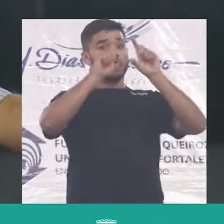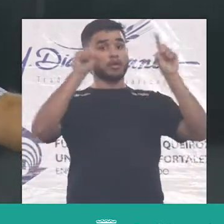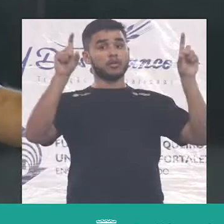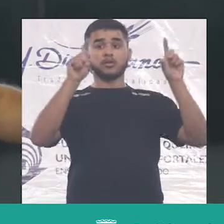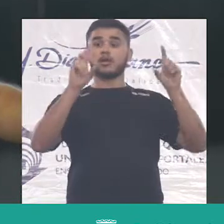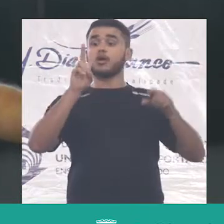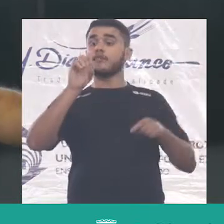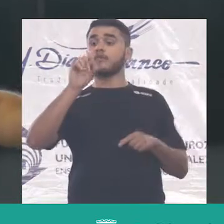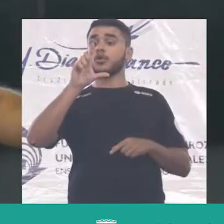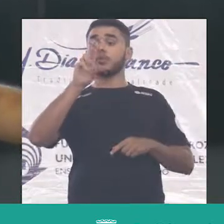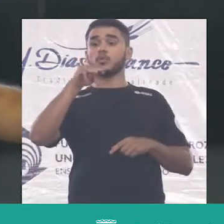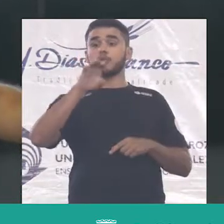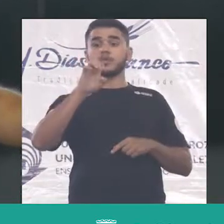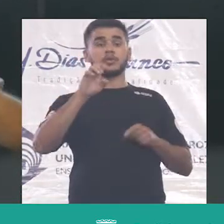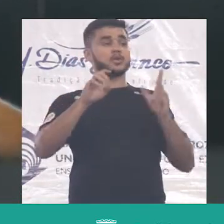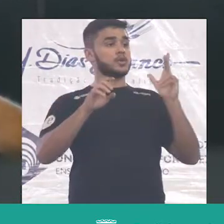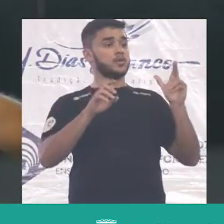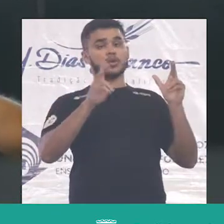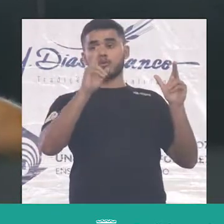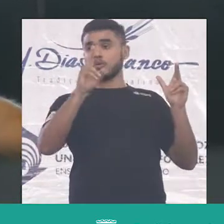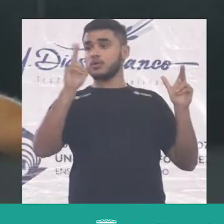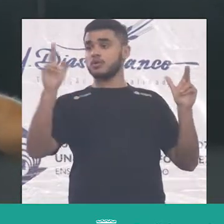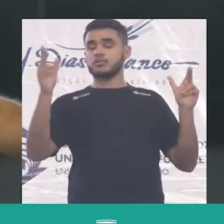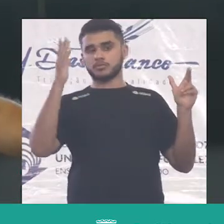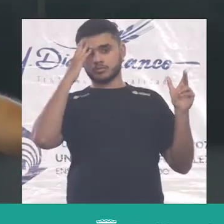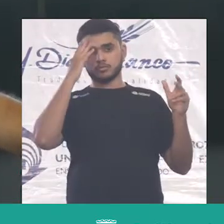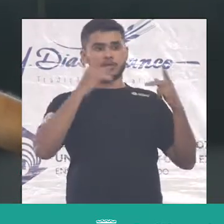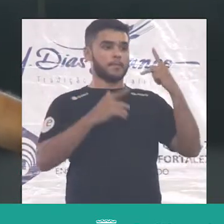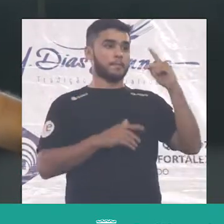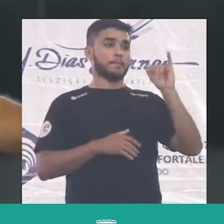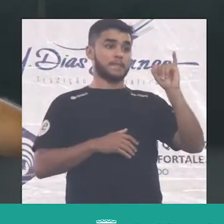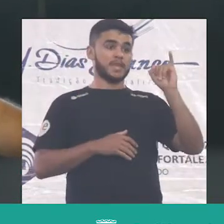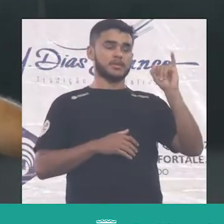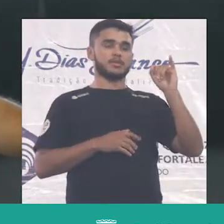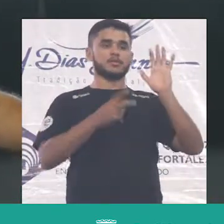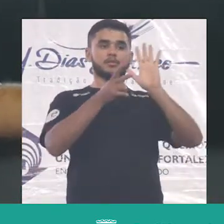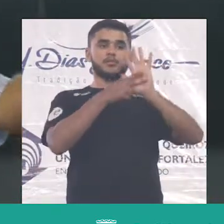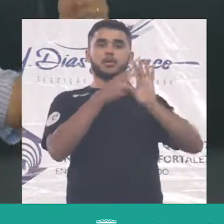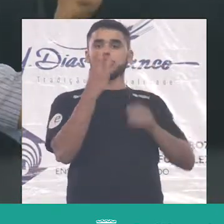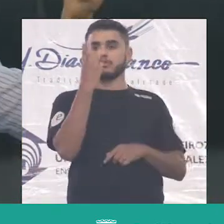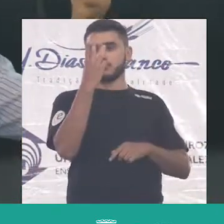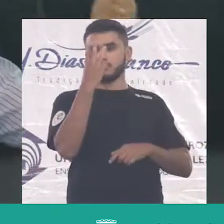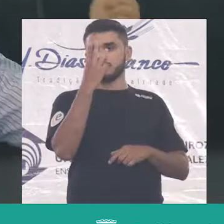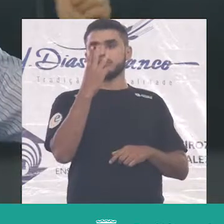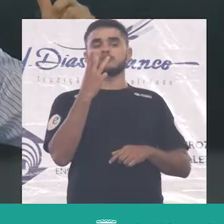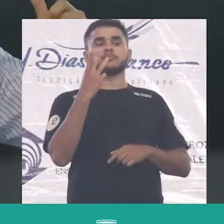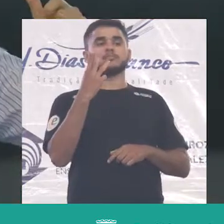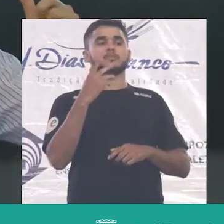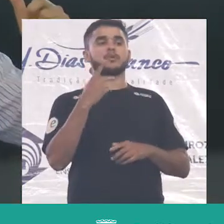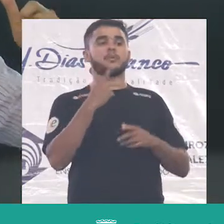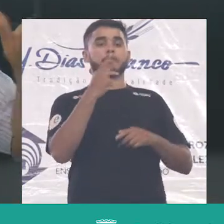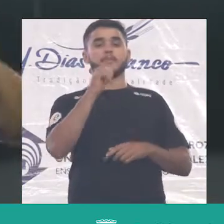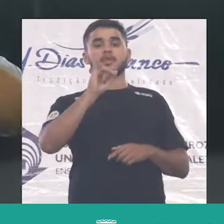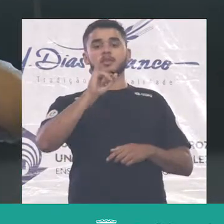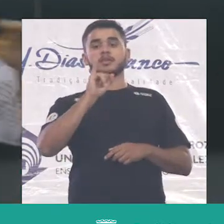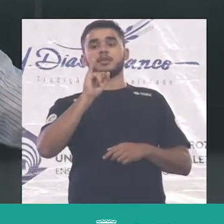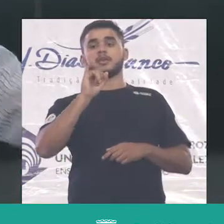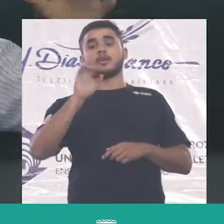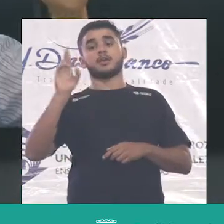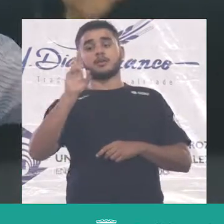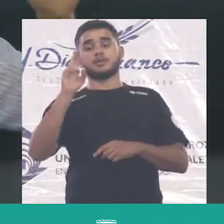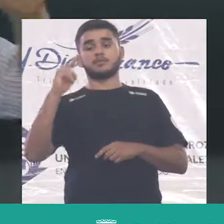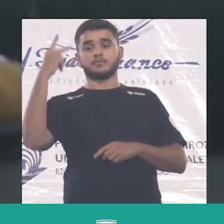Iguais. Quem quiser testar, pode testar. Use π igual a 3 e calcule πr ao quadrado vezes a altura, que vai